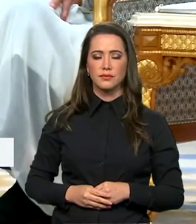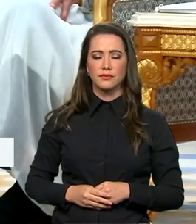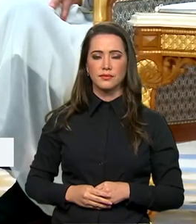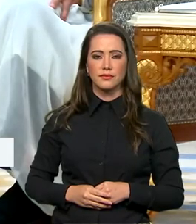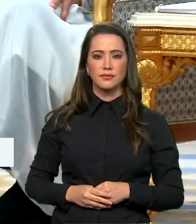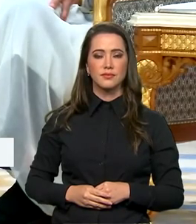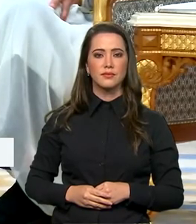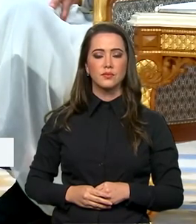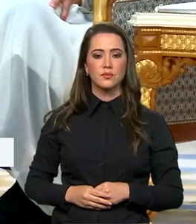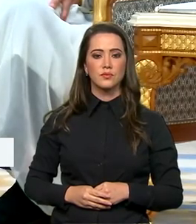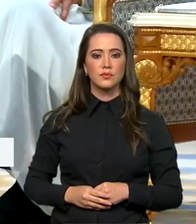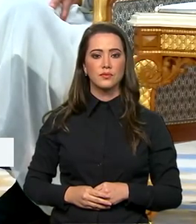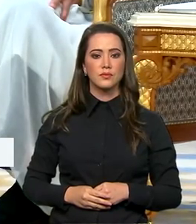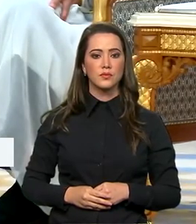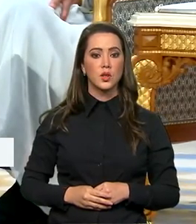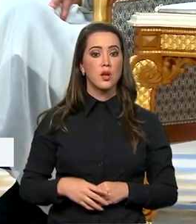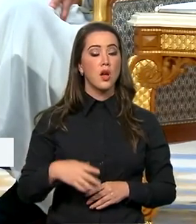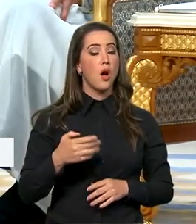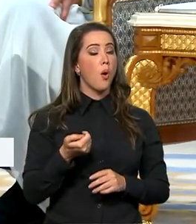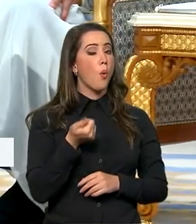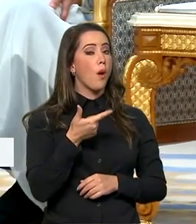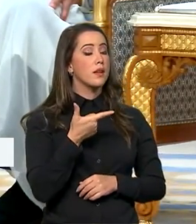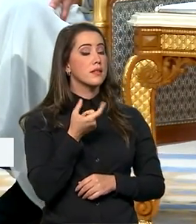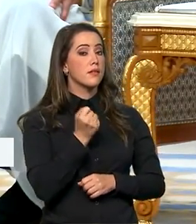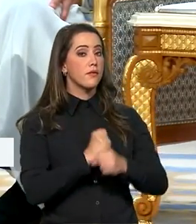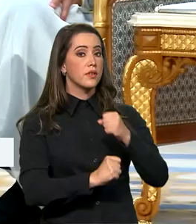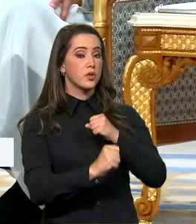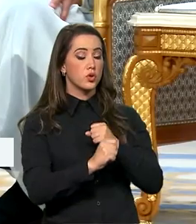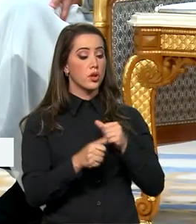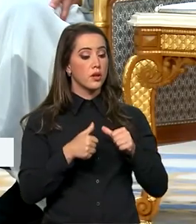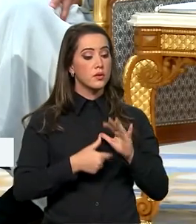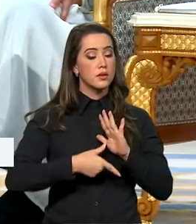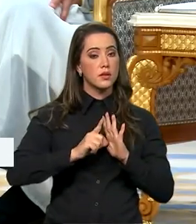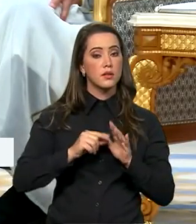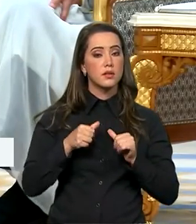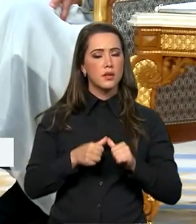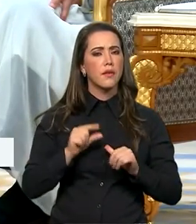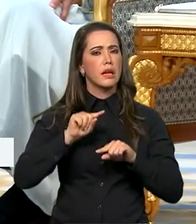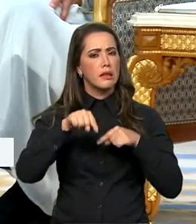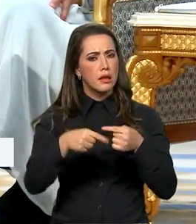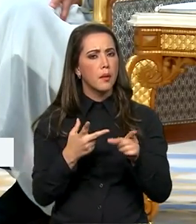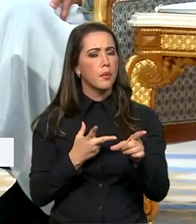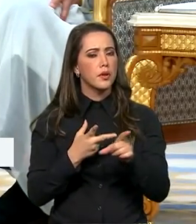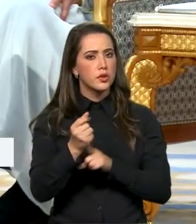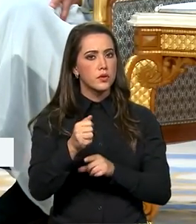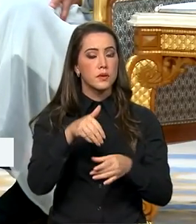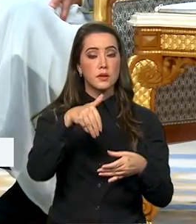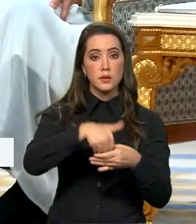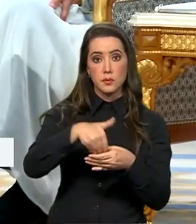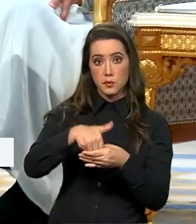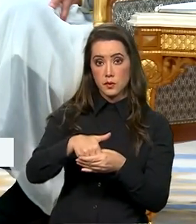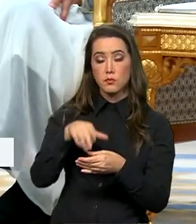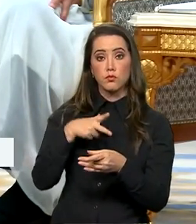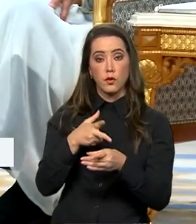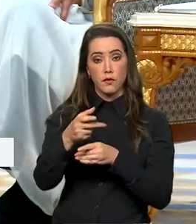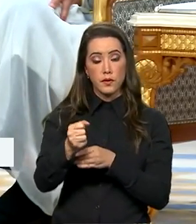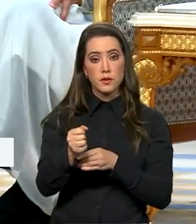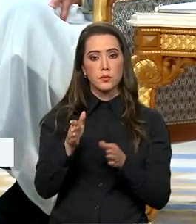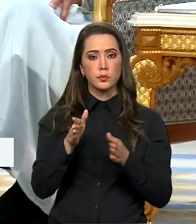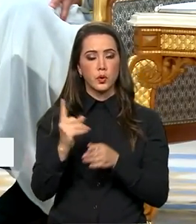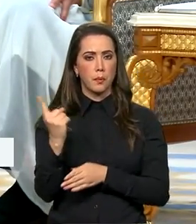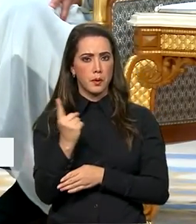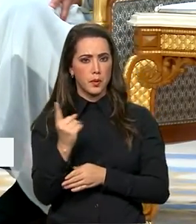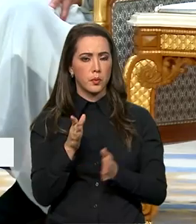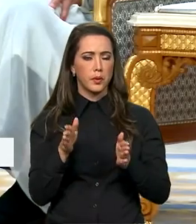Há quase 20 anos que estive aqui, pouco após a eleição para o meu primeiro mandato.